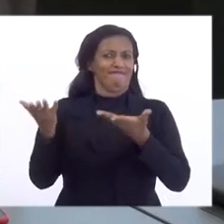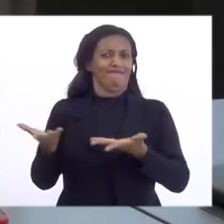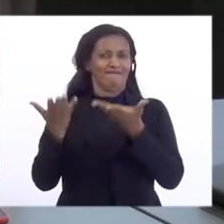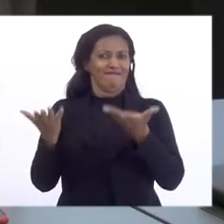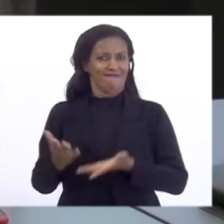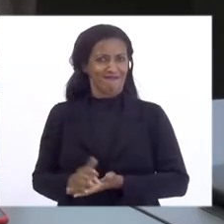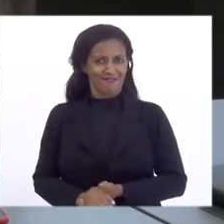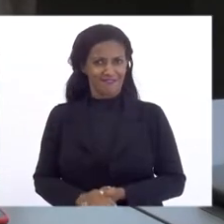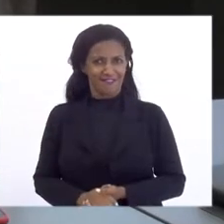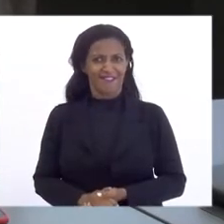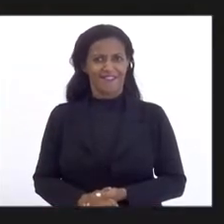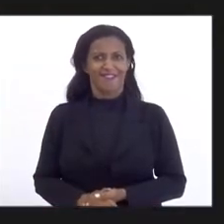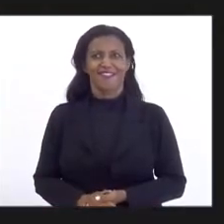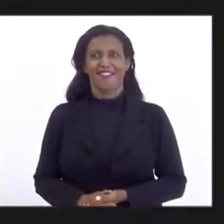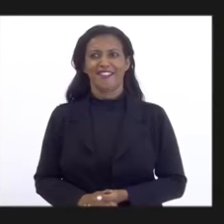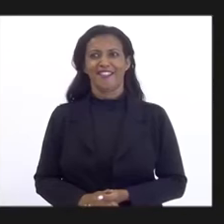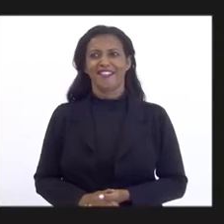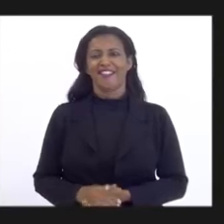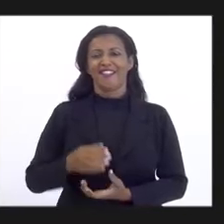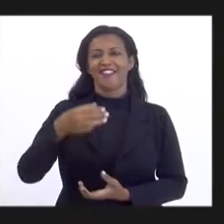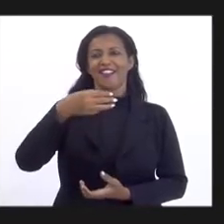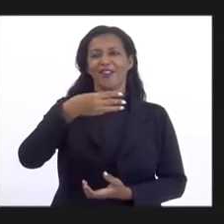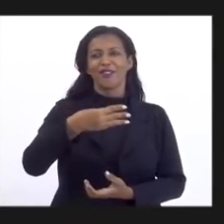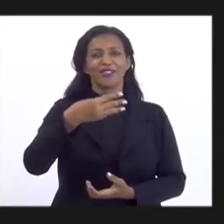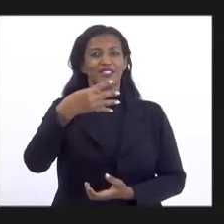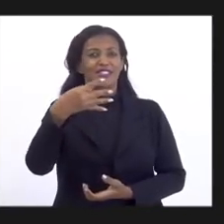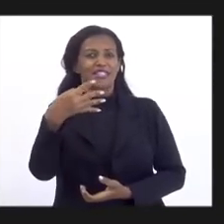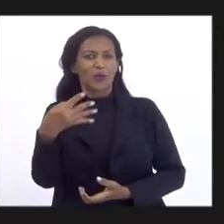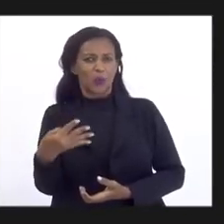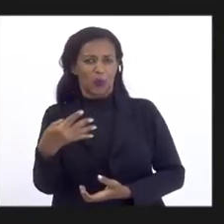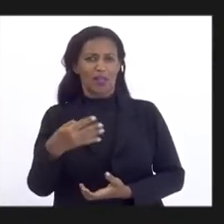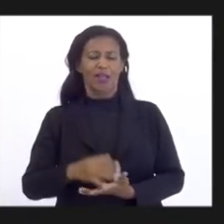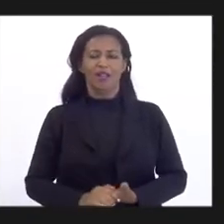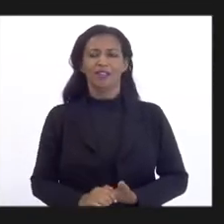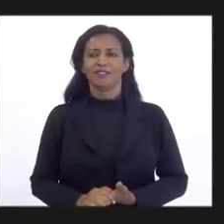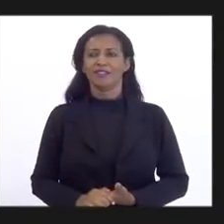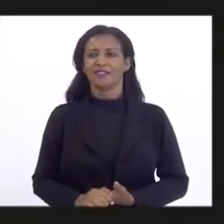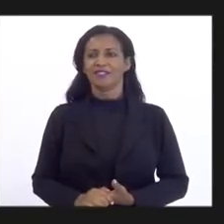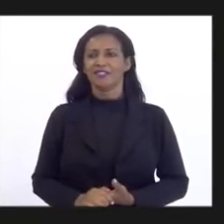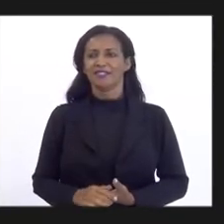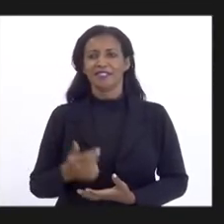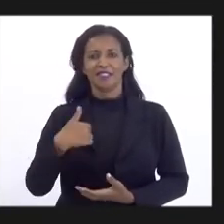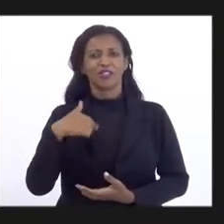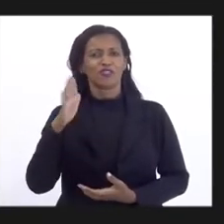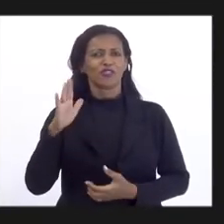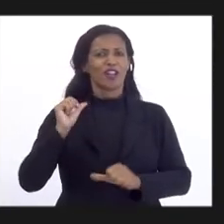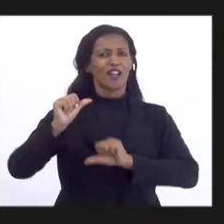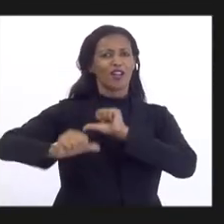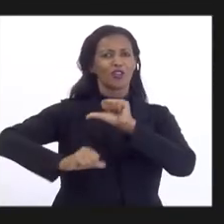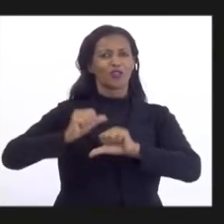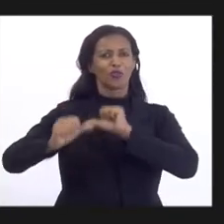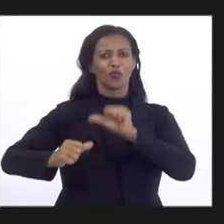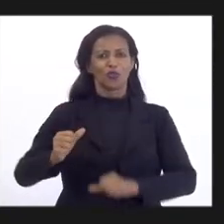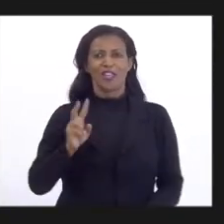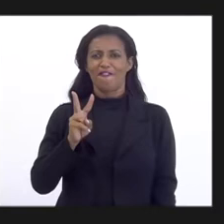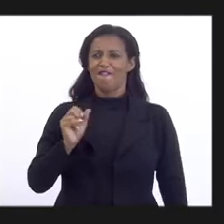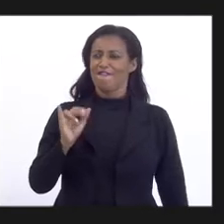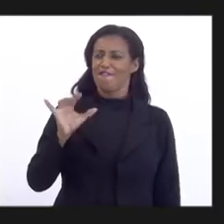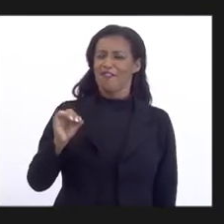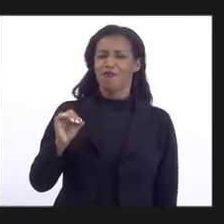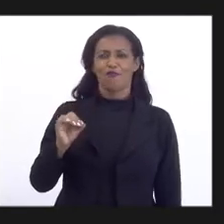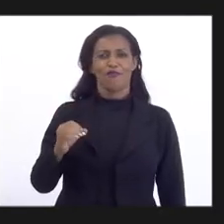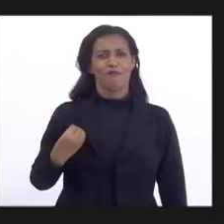acontecer. É o Inter 34, mas as companhias são ruins. É, eu até troquei para Vivo aqui, ver se melhora. Qual